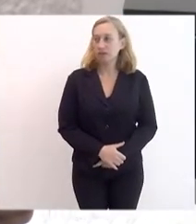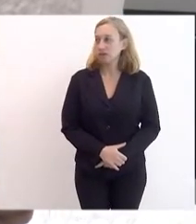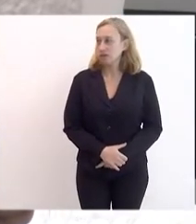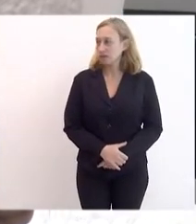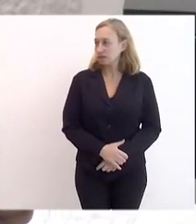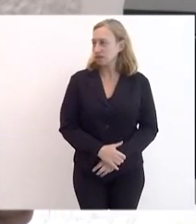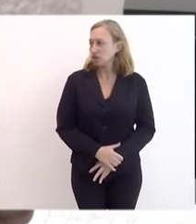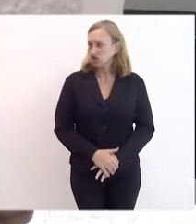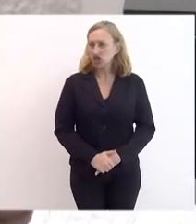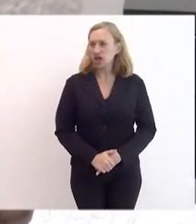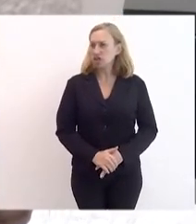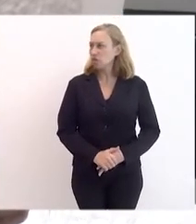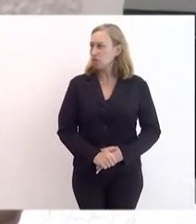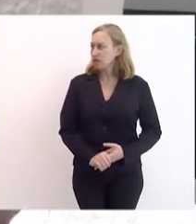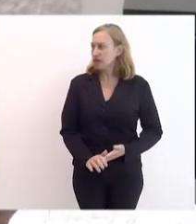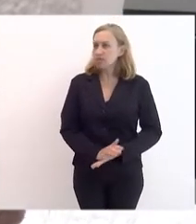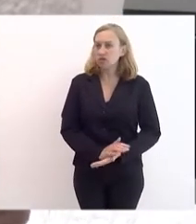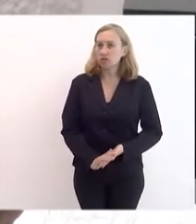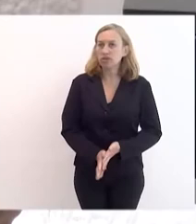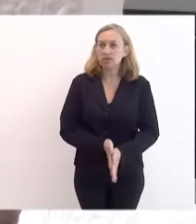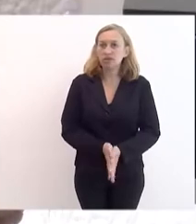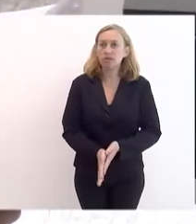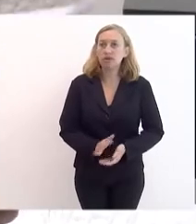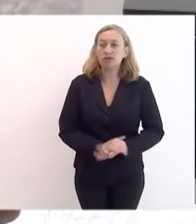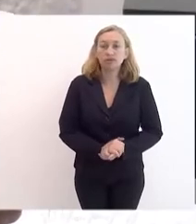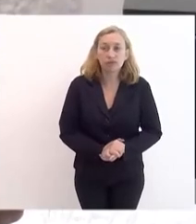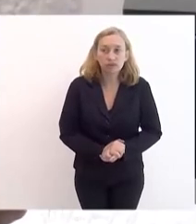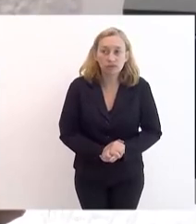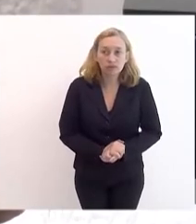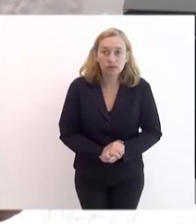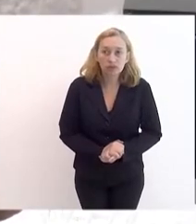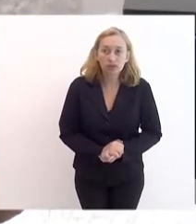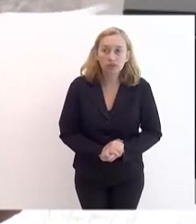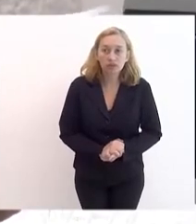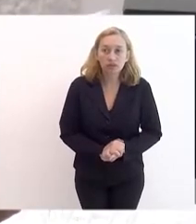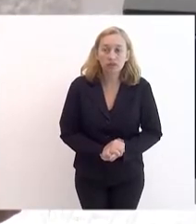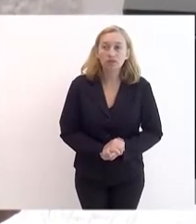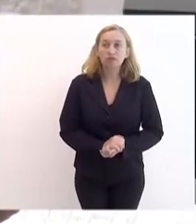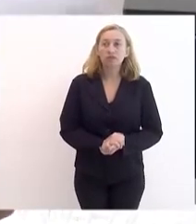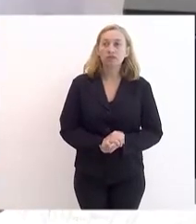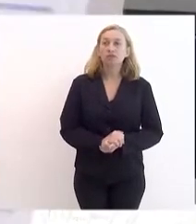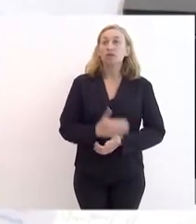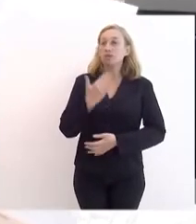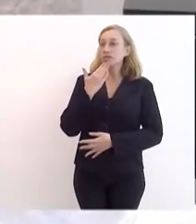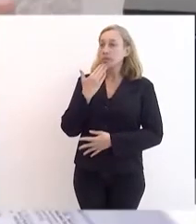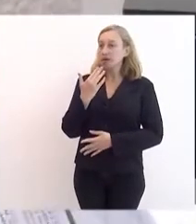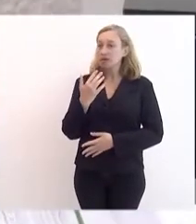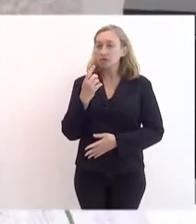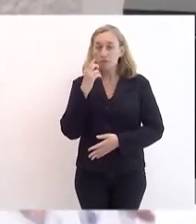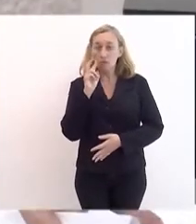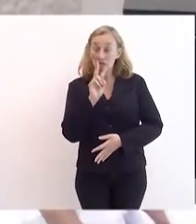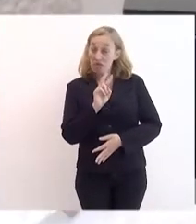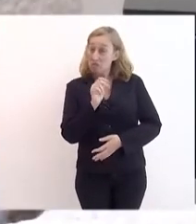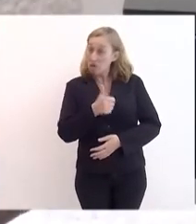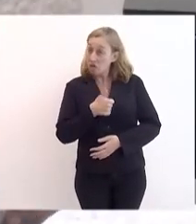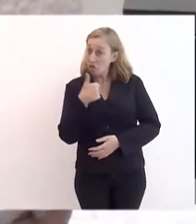Então, eu tenho muita cautela aí com a redação do artigo 2º, por isso peço vista para, se for o